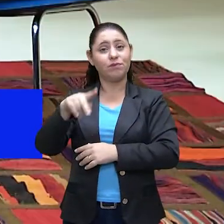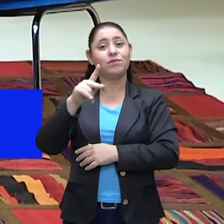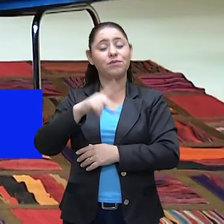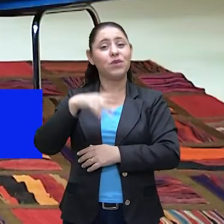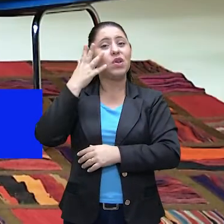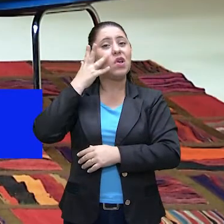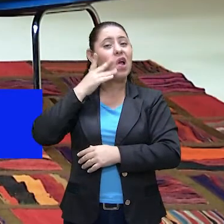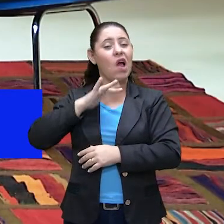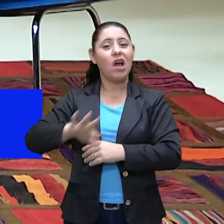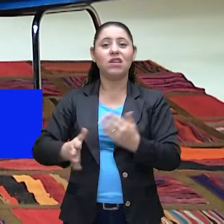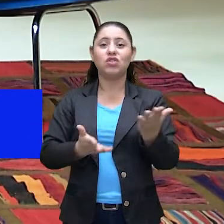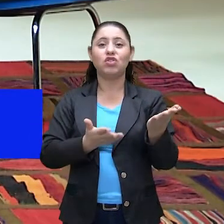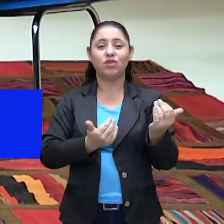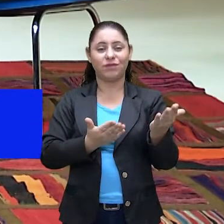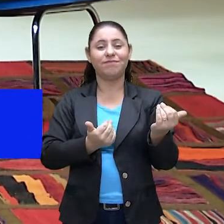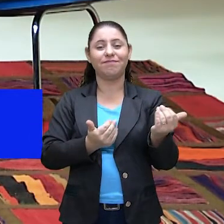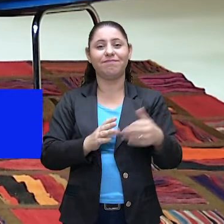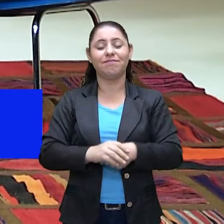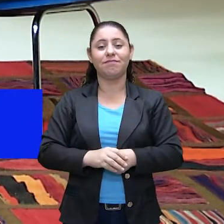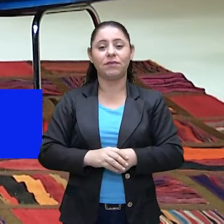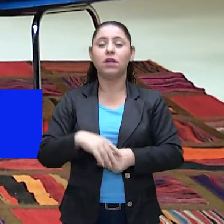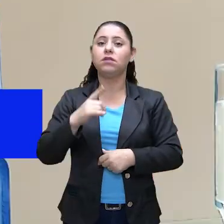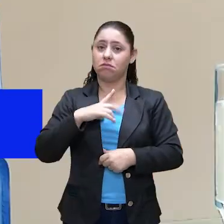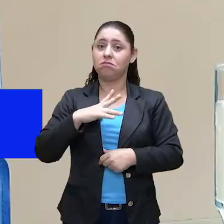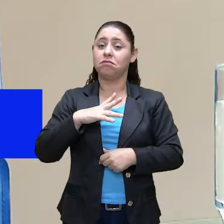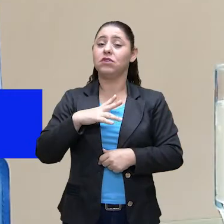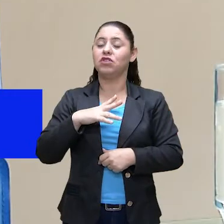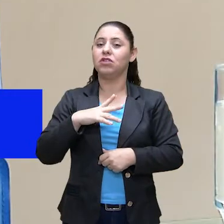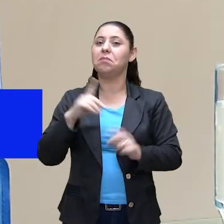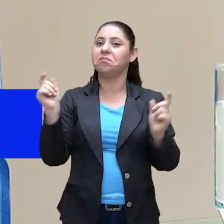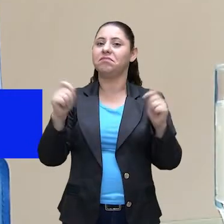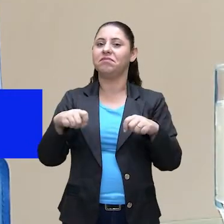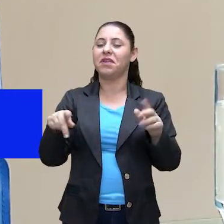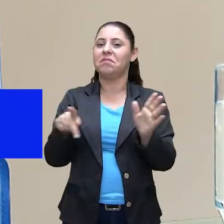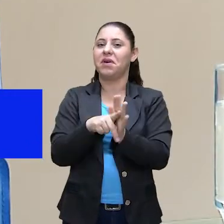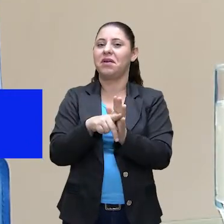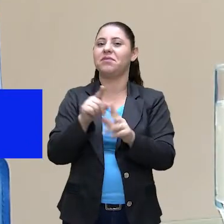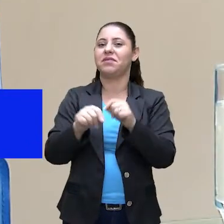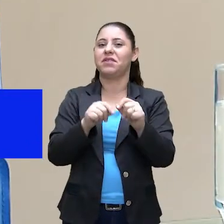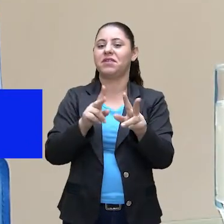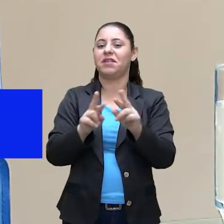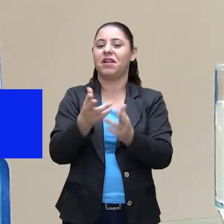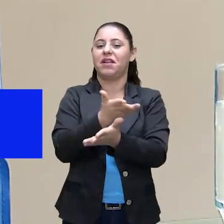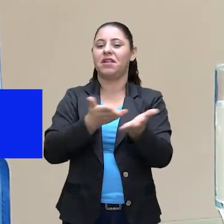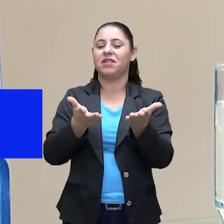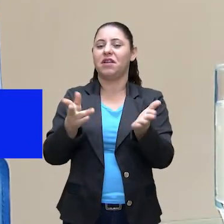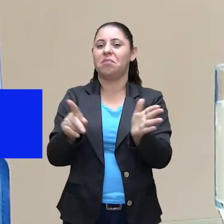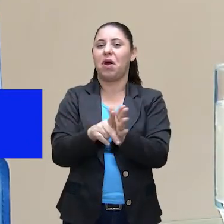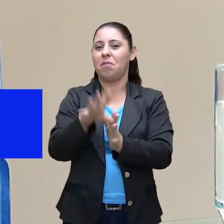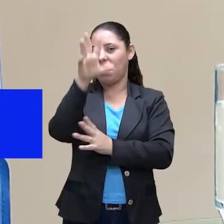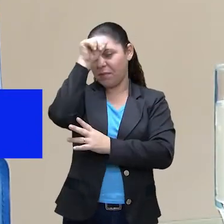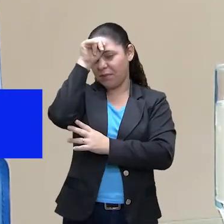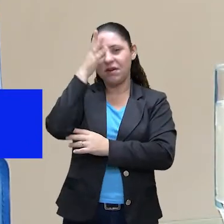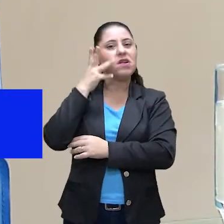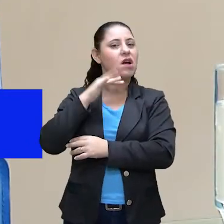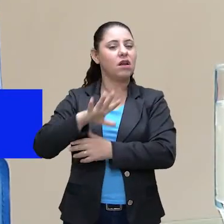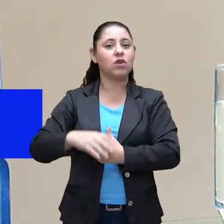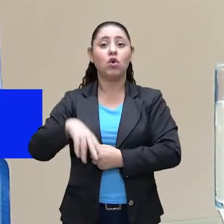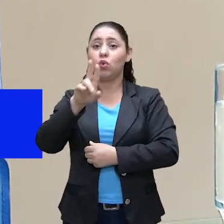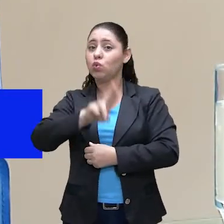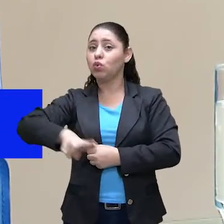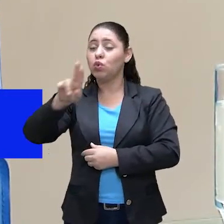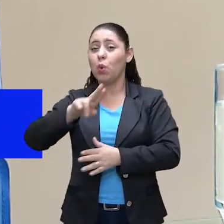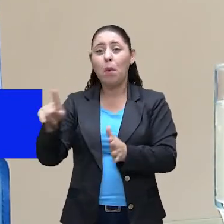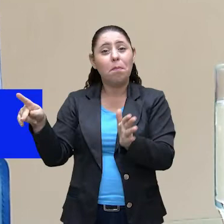professora de infanto-juvenil, e ela tinha as habilidades próprias relacionadas com o aprendizado das crianças, e